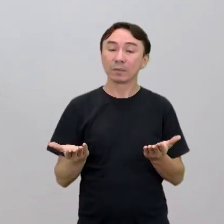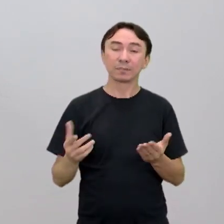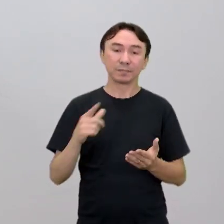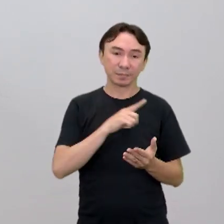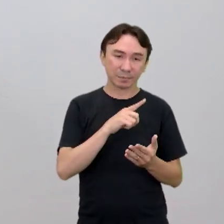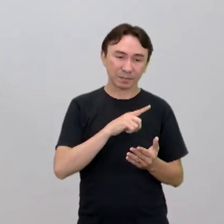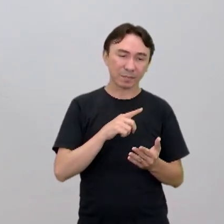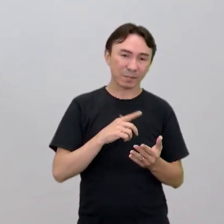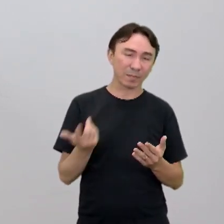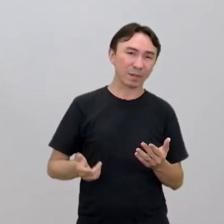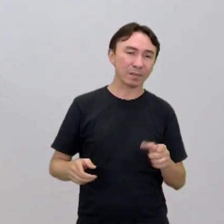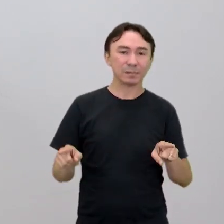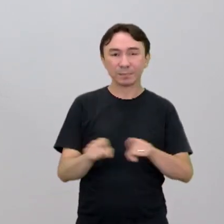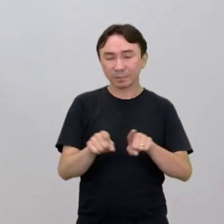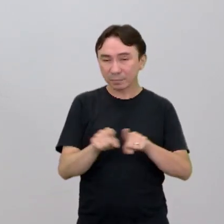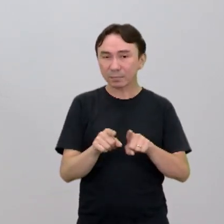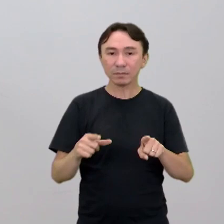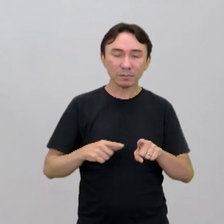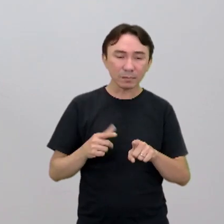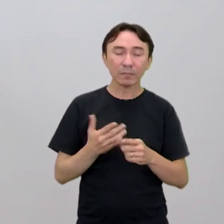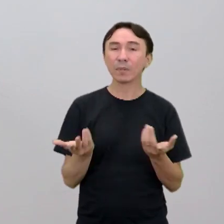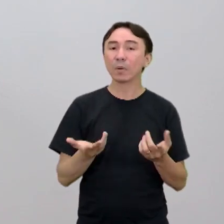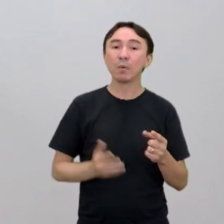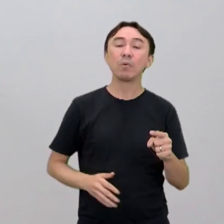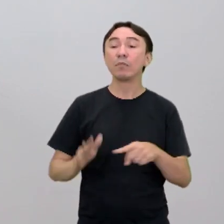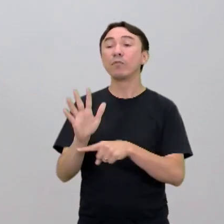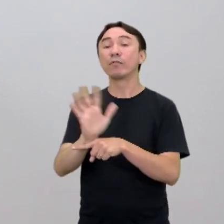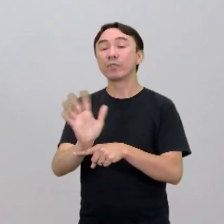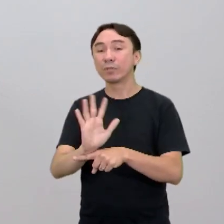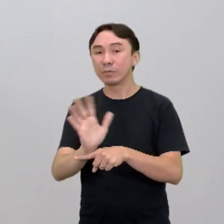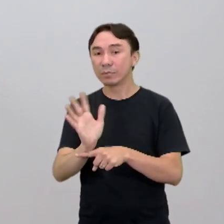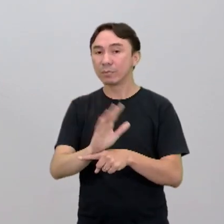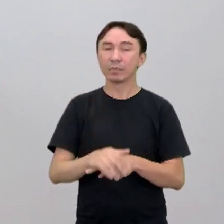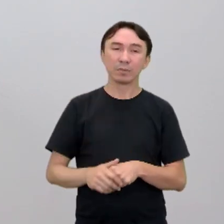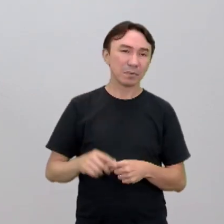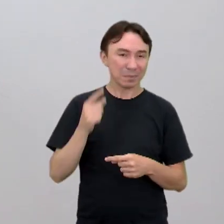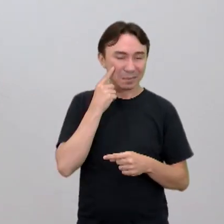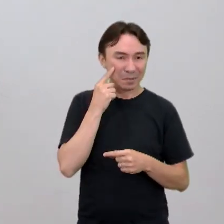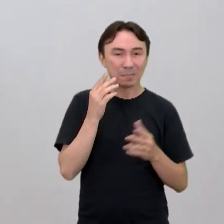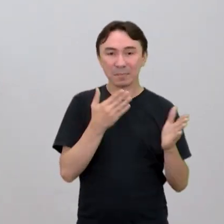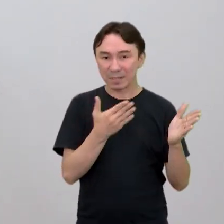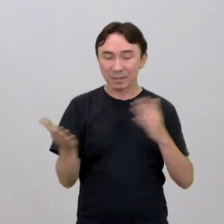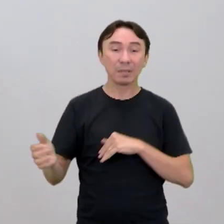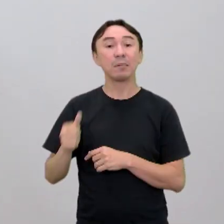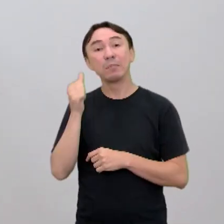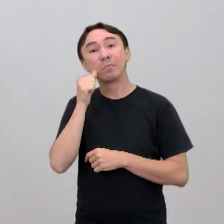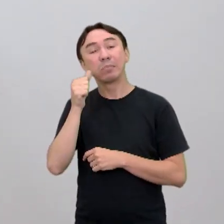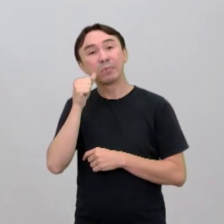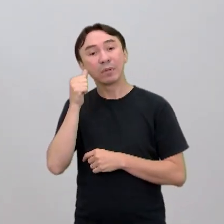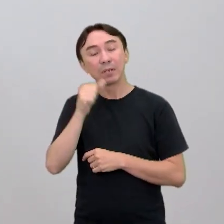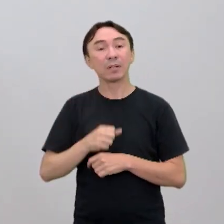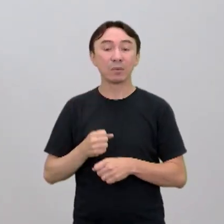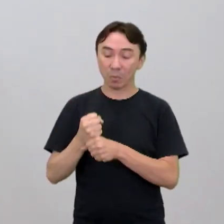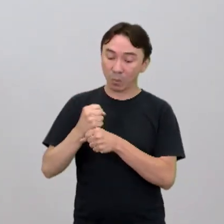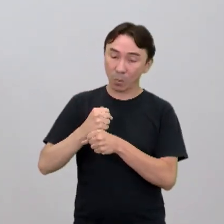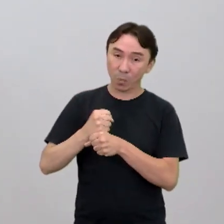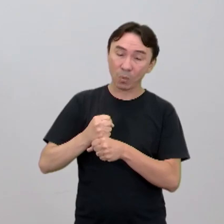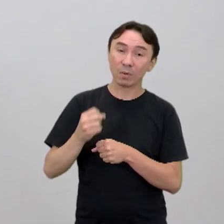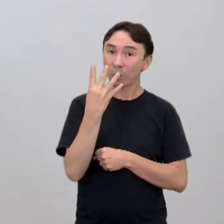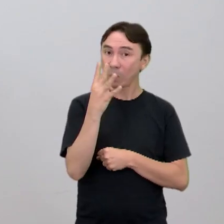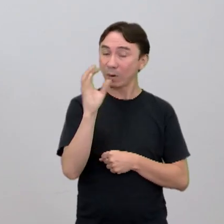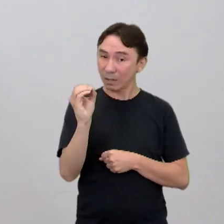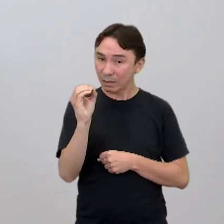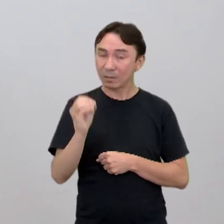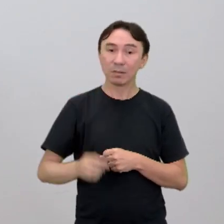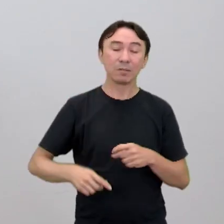11 minutos, muito legal, falando de uma reportagem sobre esse tema. Mulheres passam 40 anos proibidas por lei